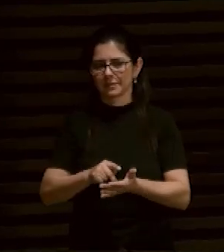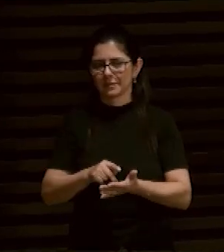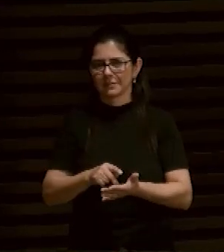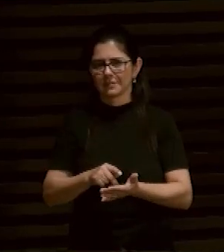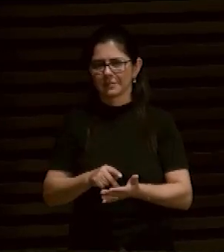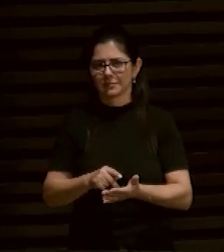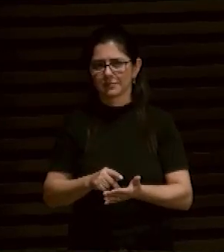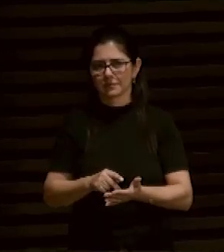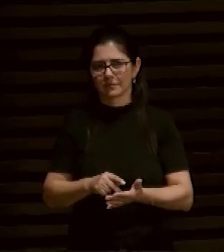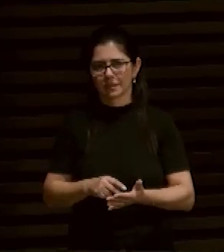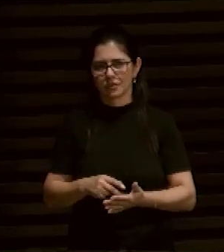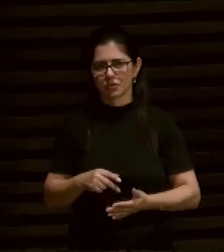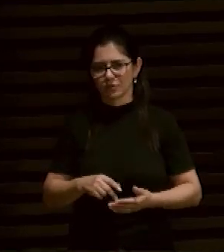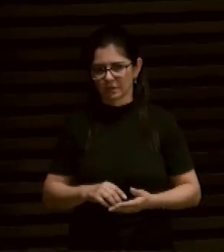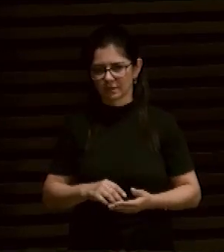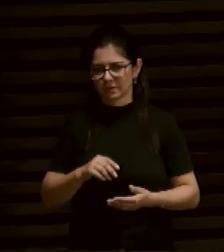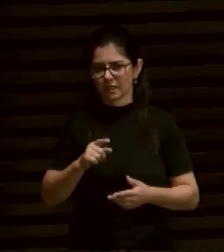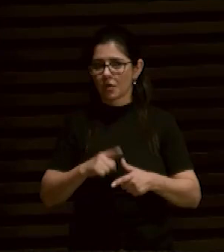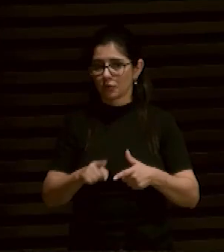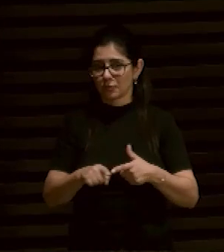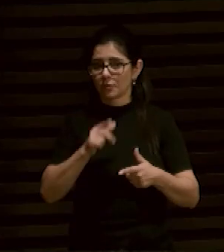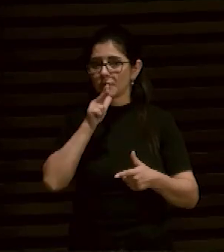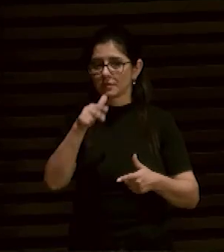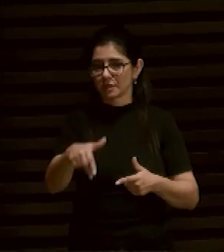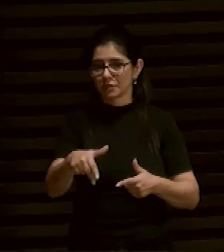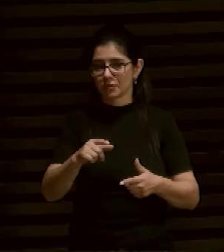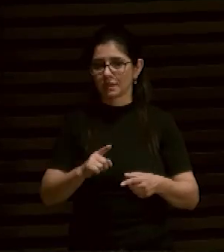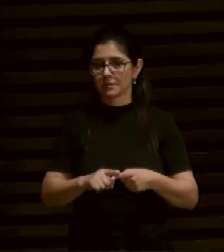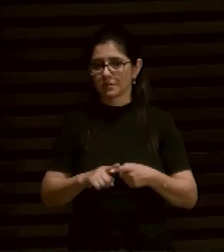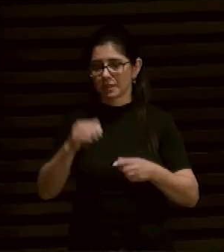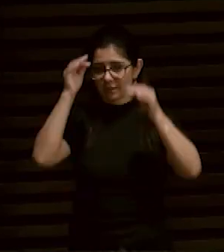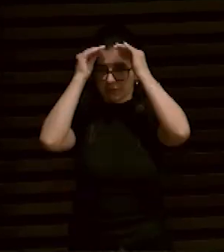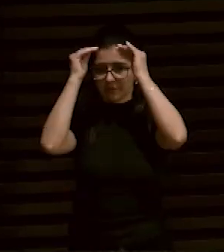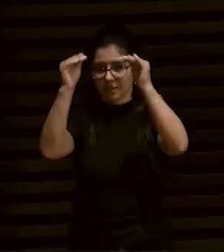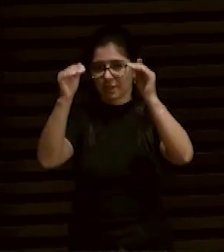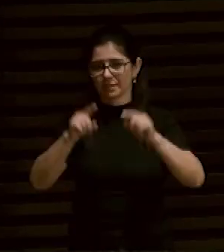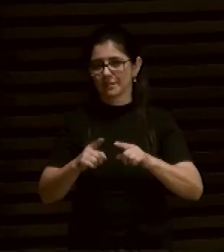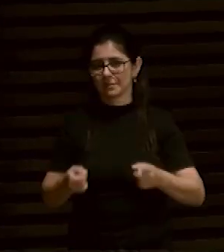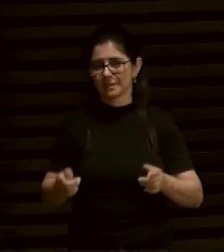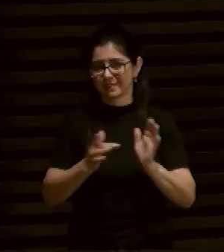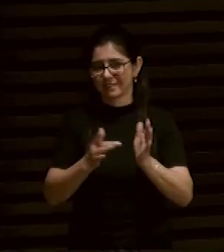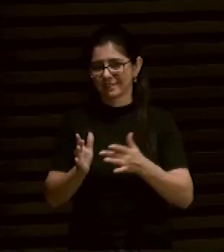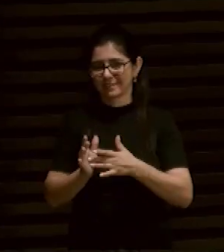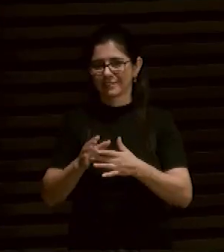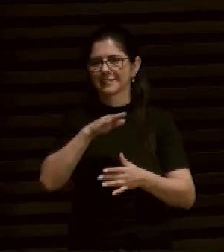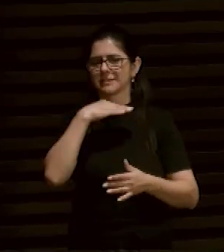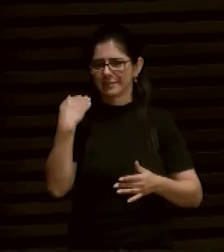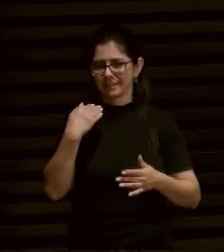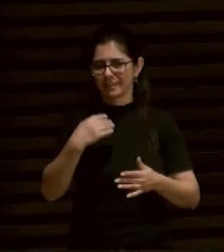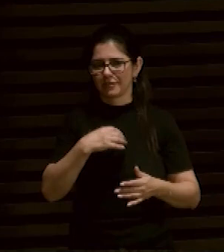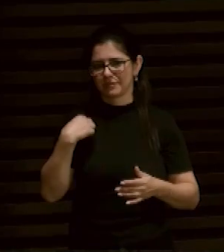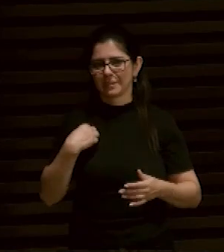passou foi por conta da sua desobediência. Agora, Jesus, ele morreu voluntariamente, não porque ele